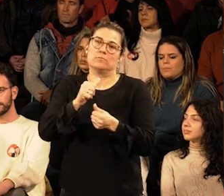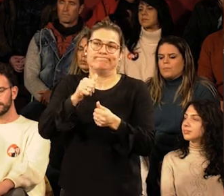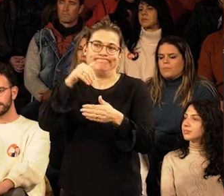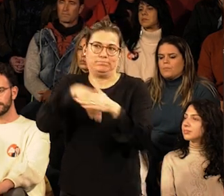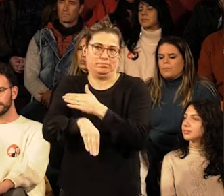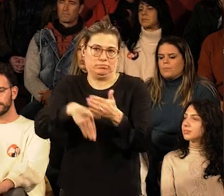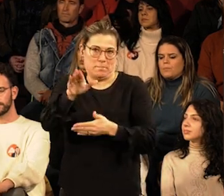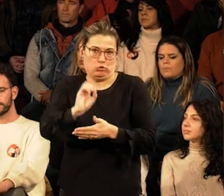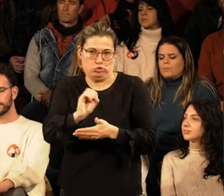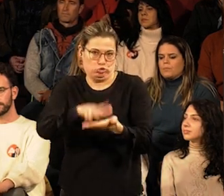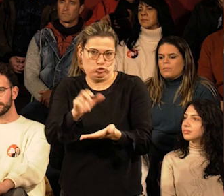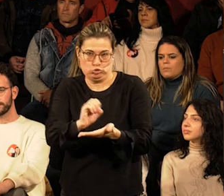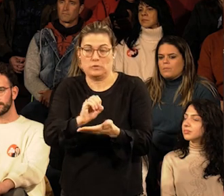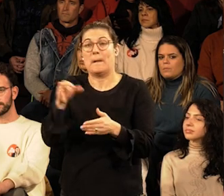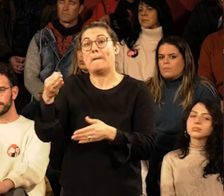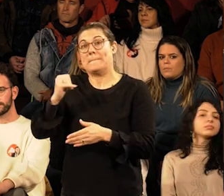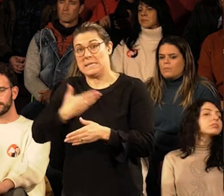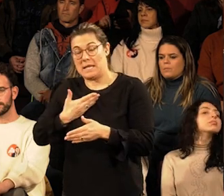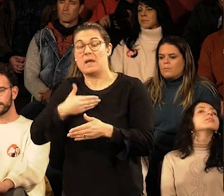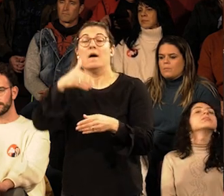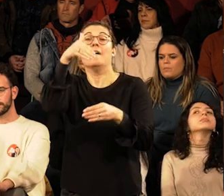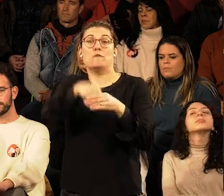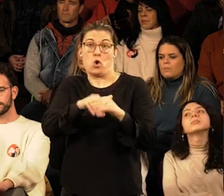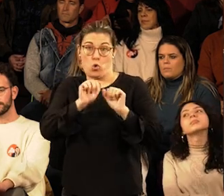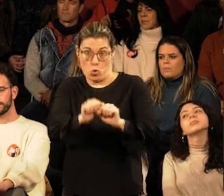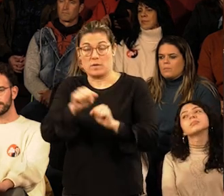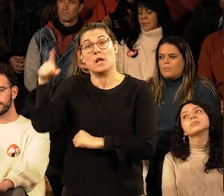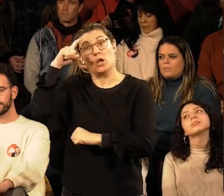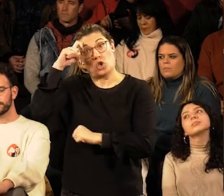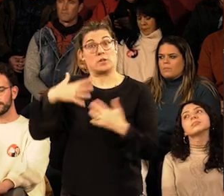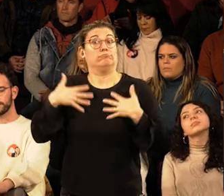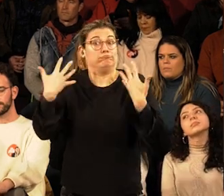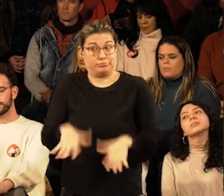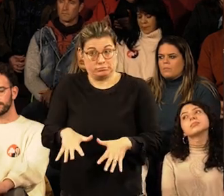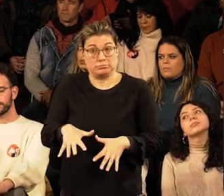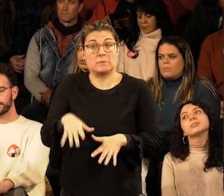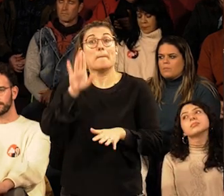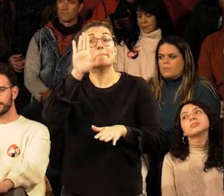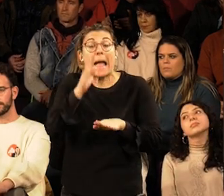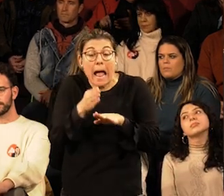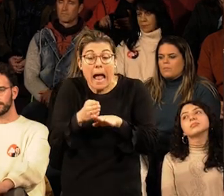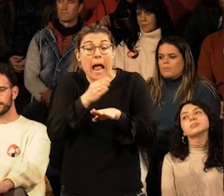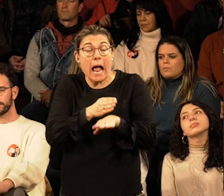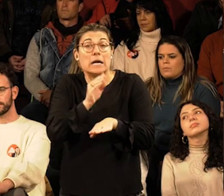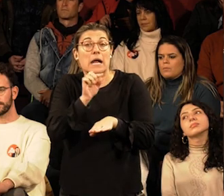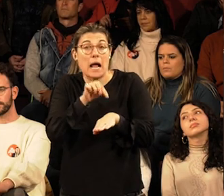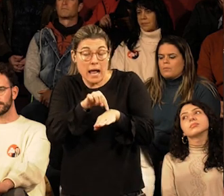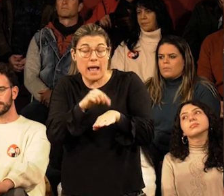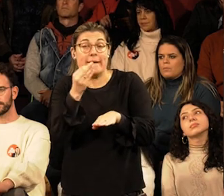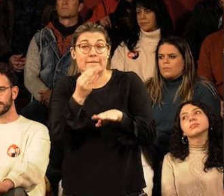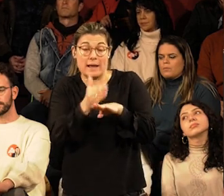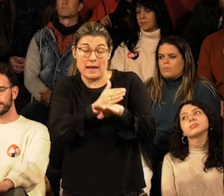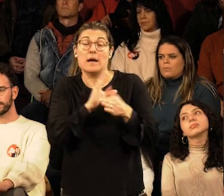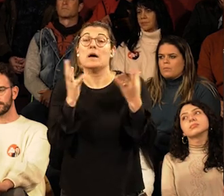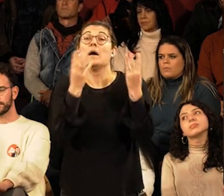o PSD Vota contra o orçamento Sócrates demite-se Não antes de em